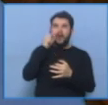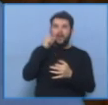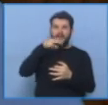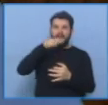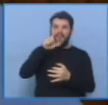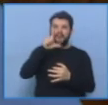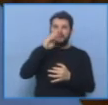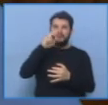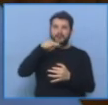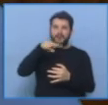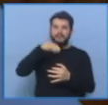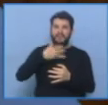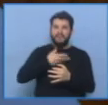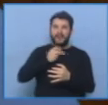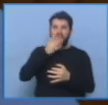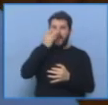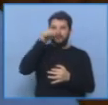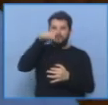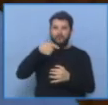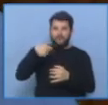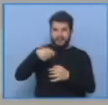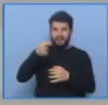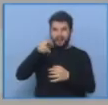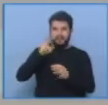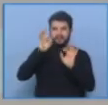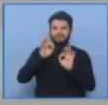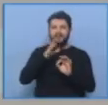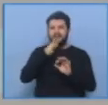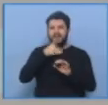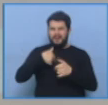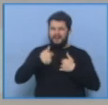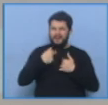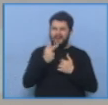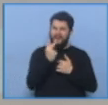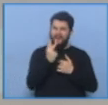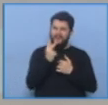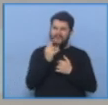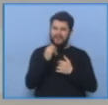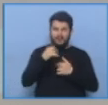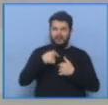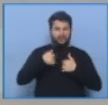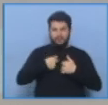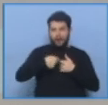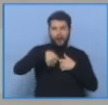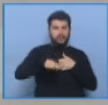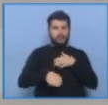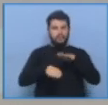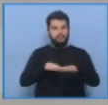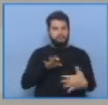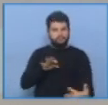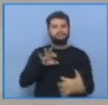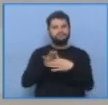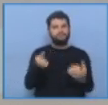Que tão importante que foi num processo de reconciliação, ele que tinha sido vítima não se vitimizou e deu passos a caminho da